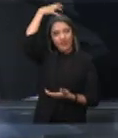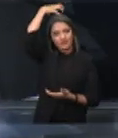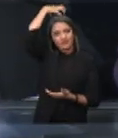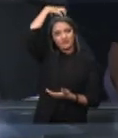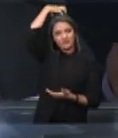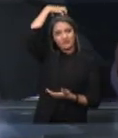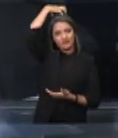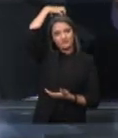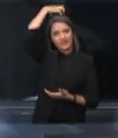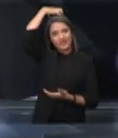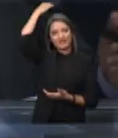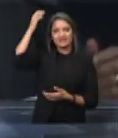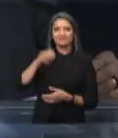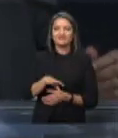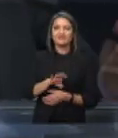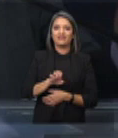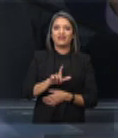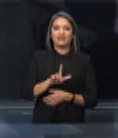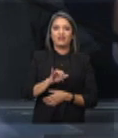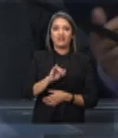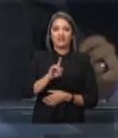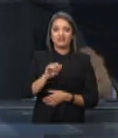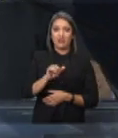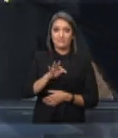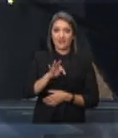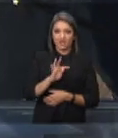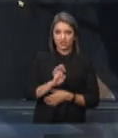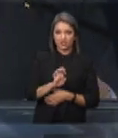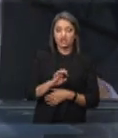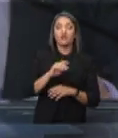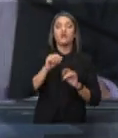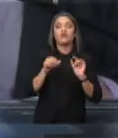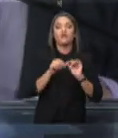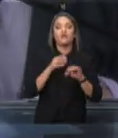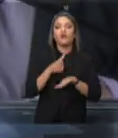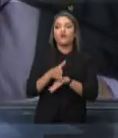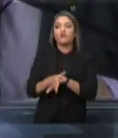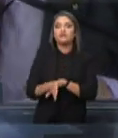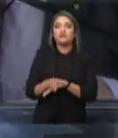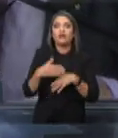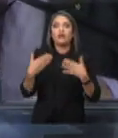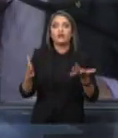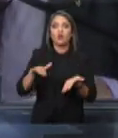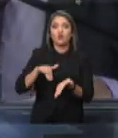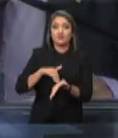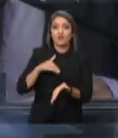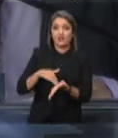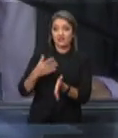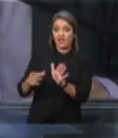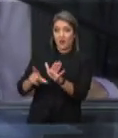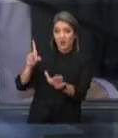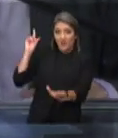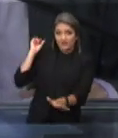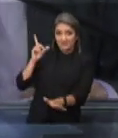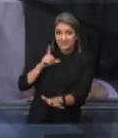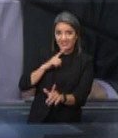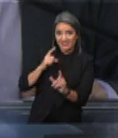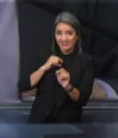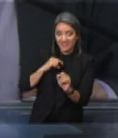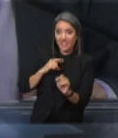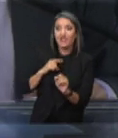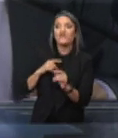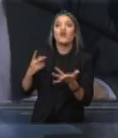governava o estado do Rio de Janeiro do Carlos Lacerda era secretária de habitação Sandra Cavalcante e tivemos aquela época